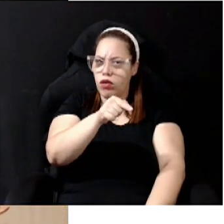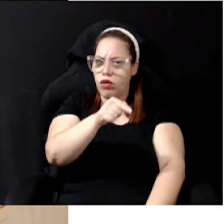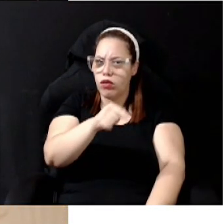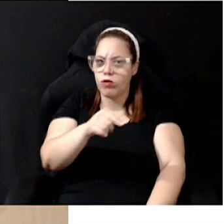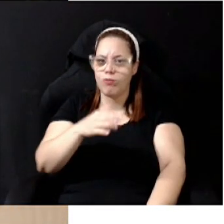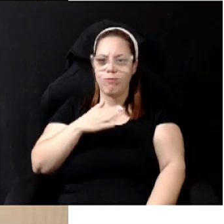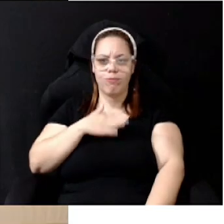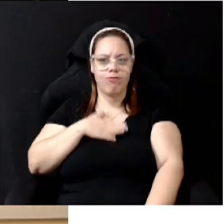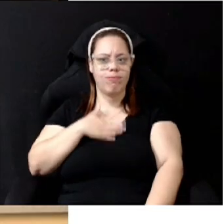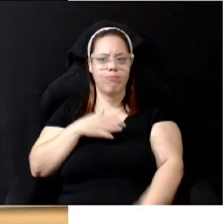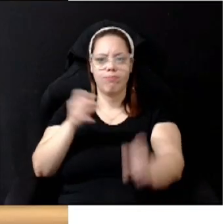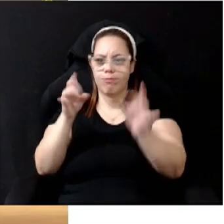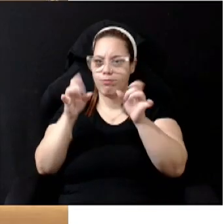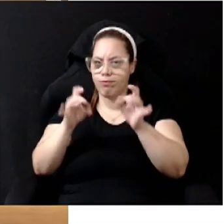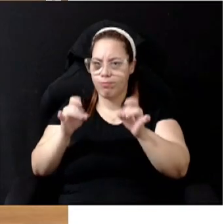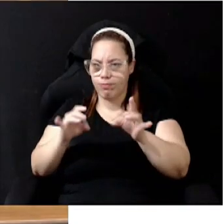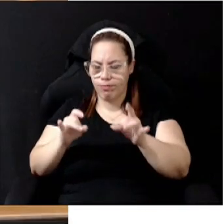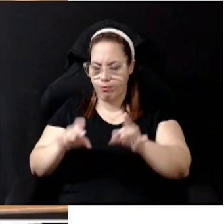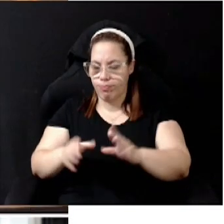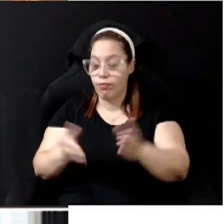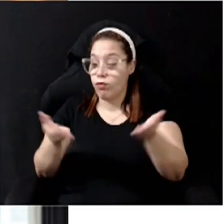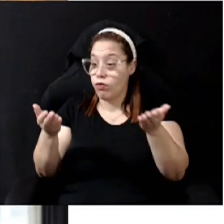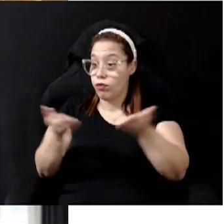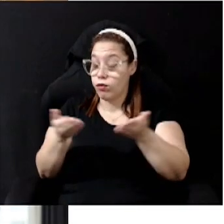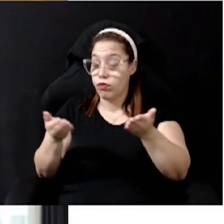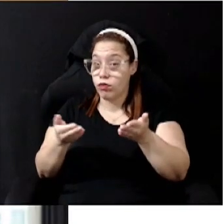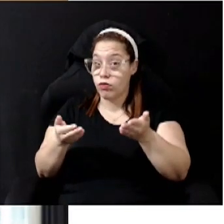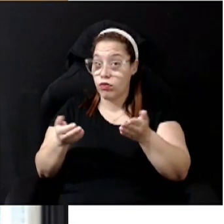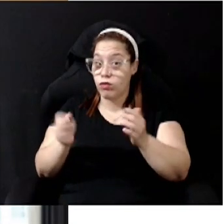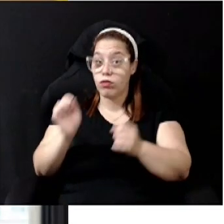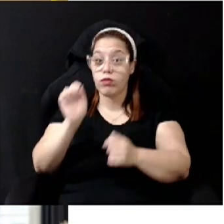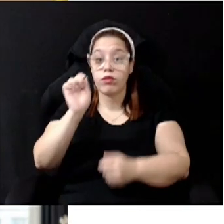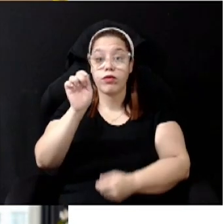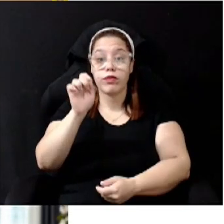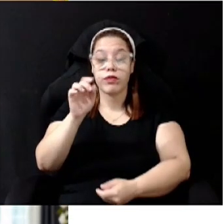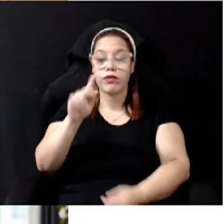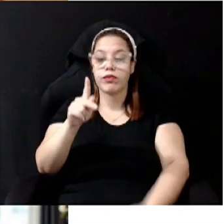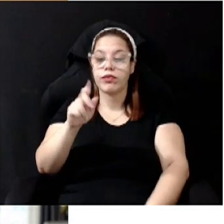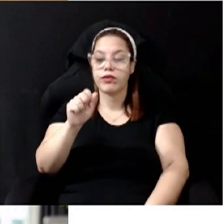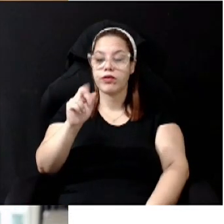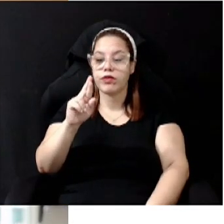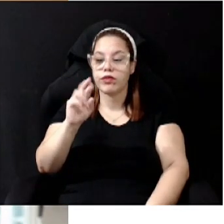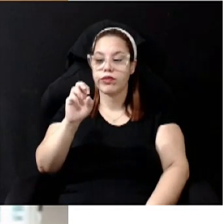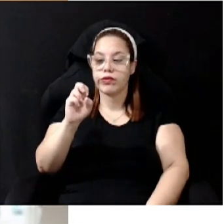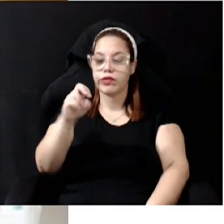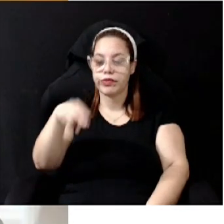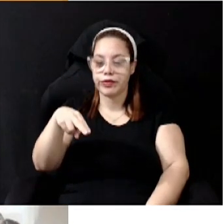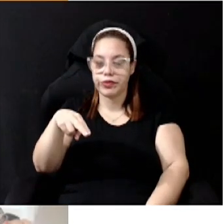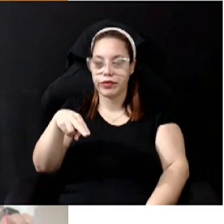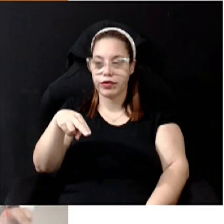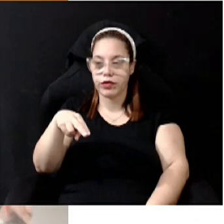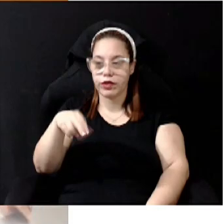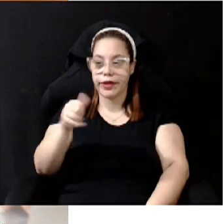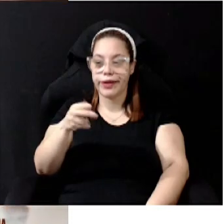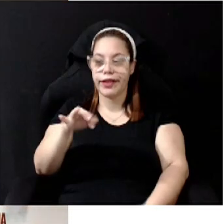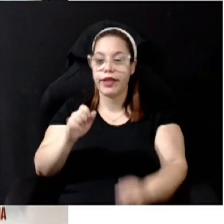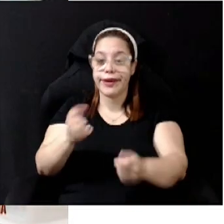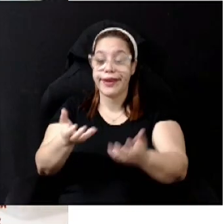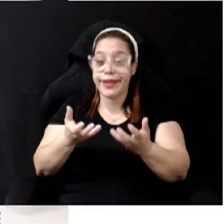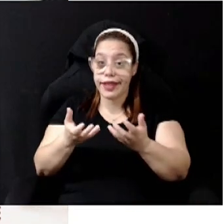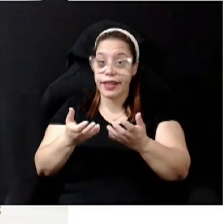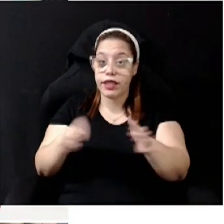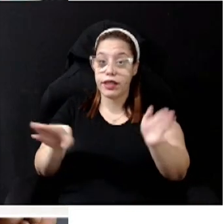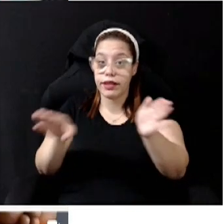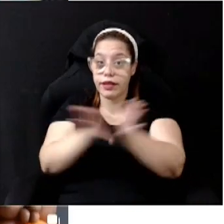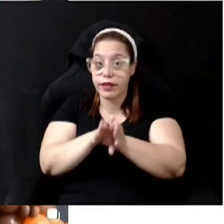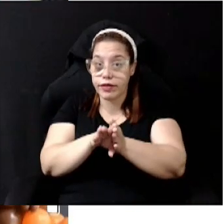especial mesmo. Agora, onde a Karen do Ateliê Odara quer chegar? O Ateliê Odara não, né?